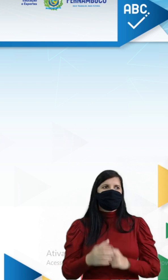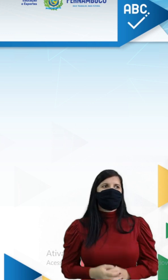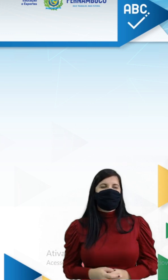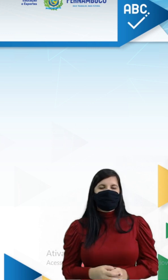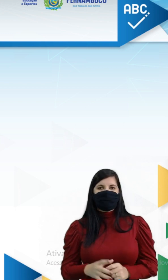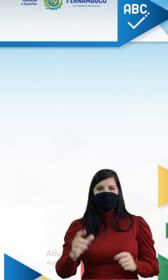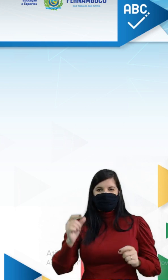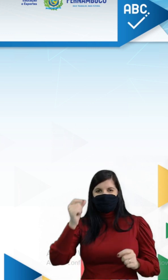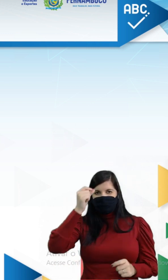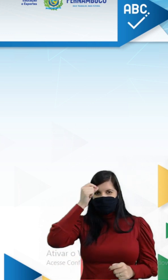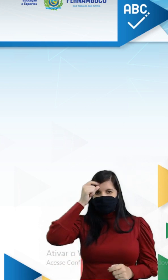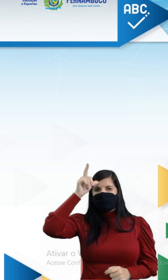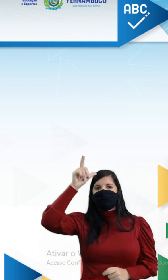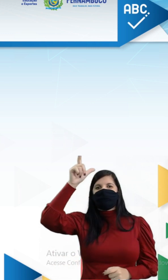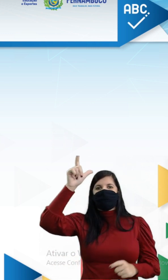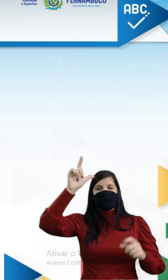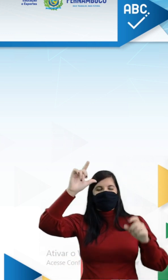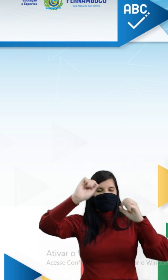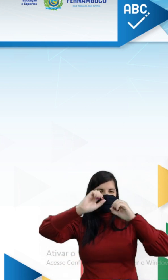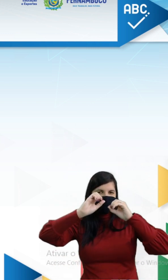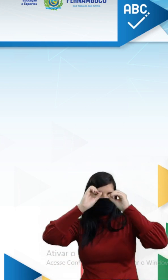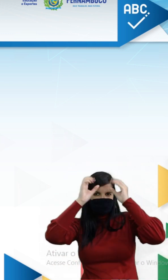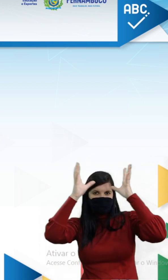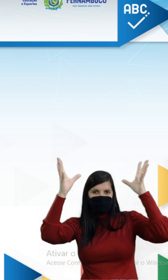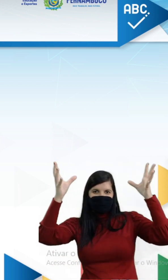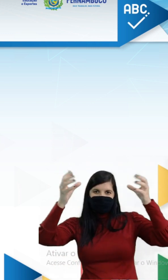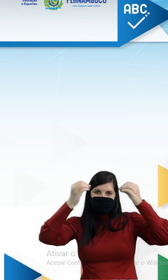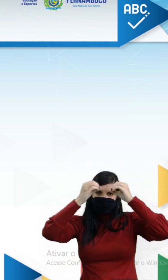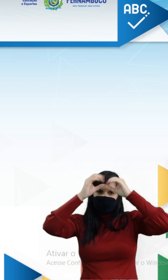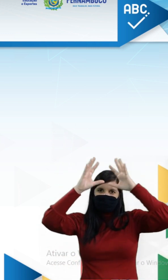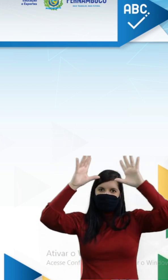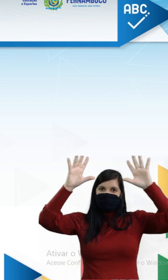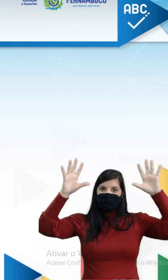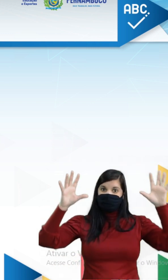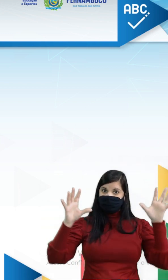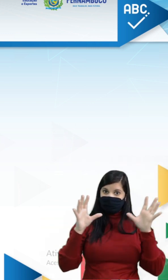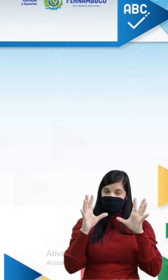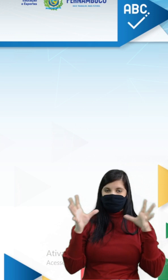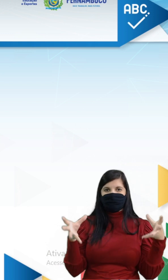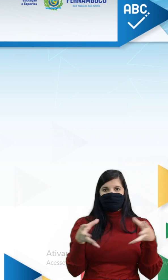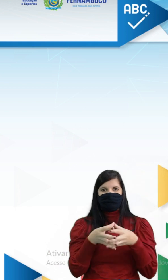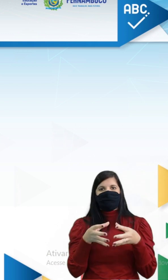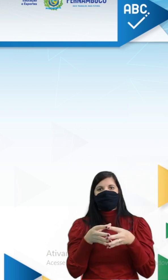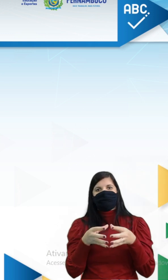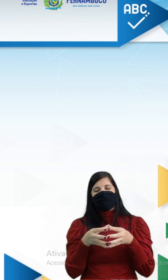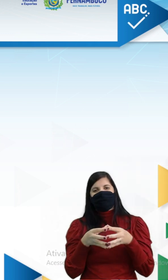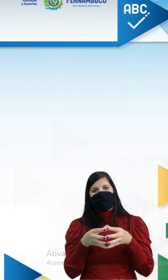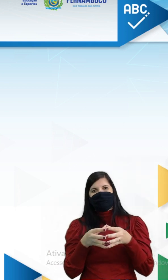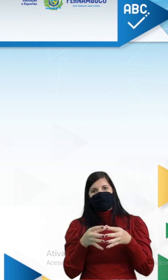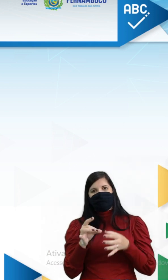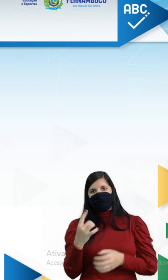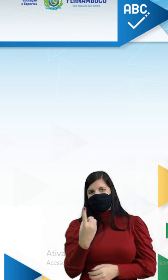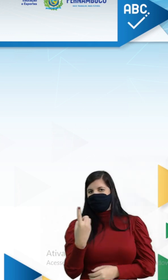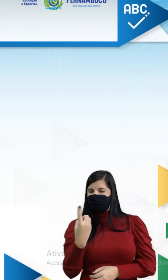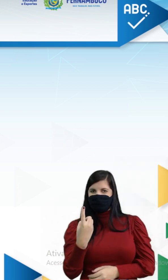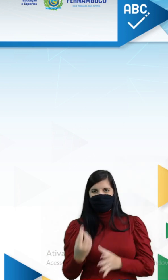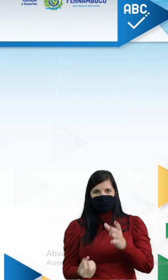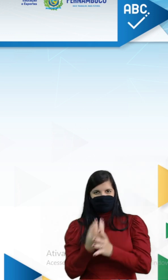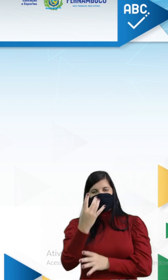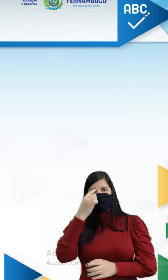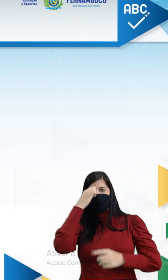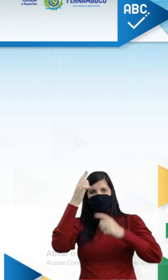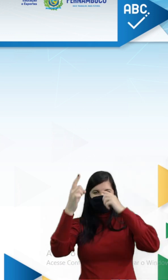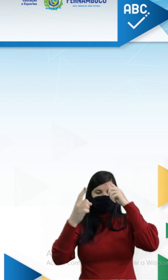uma ideia e essa ideia se resolve de forma conjunta, não é de forma